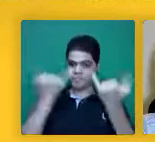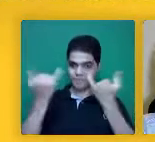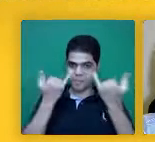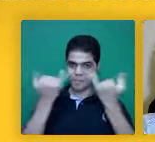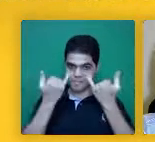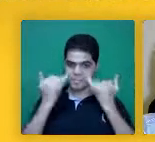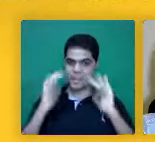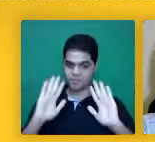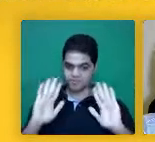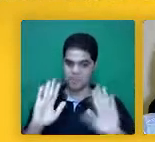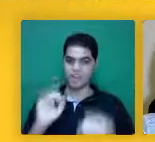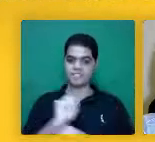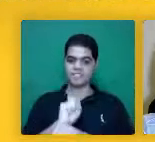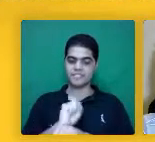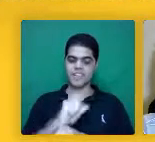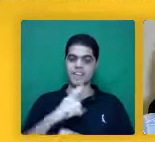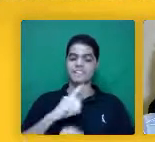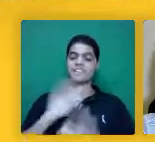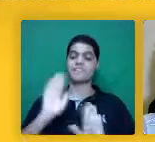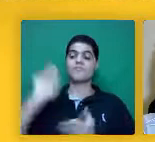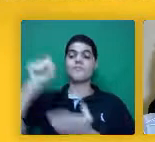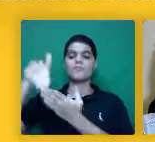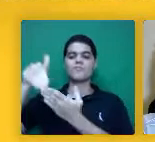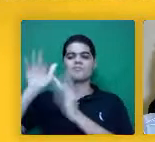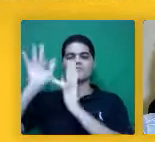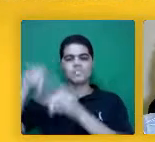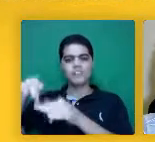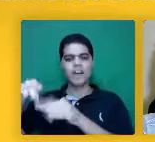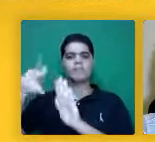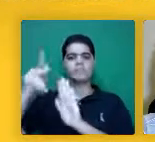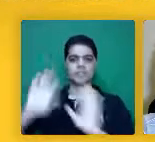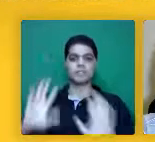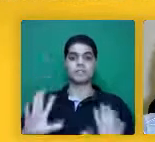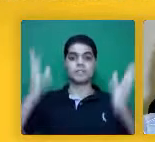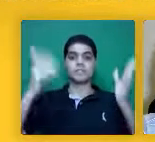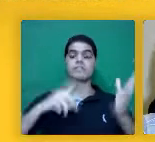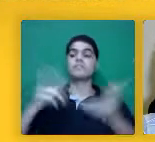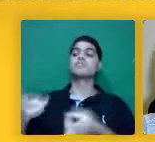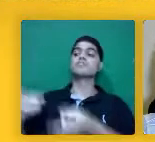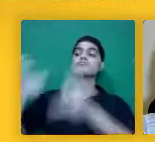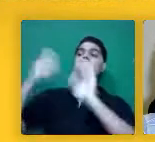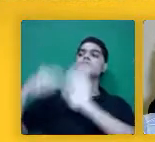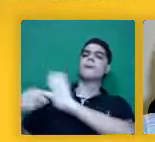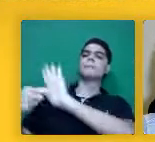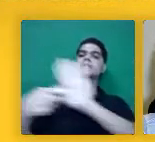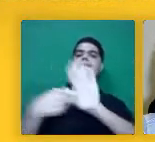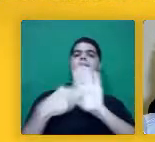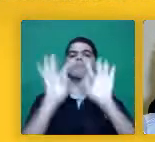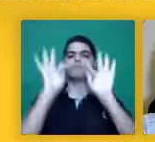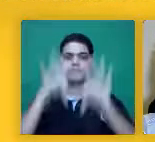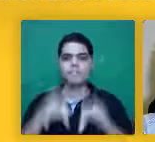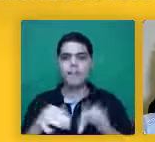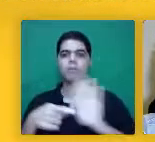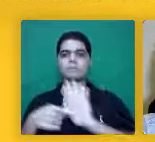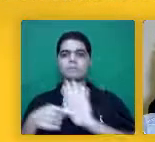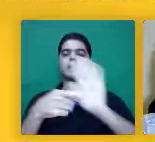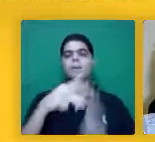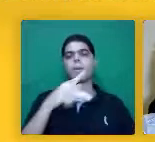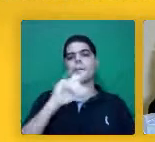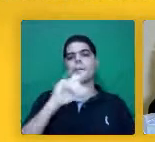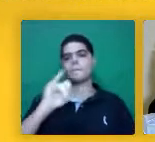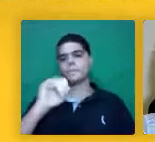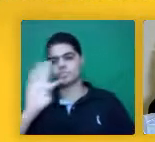esse projeto no final da maratona, o que conta muito é a apresentação final, é o pitch, que a gente vai falar para vocês sobre o que é o pitch.